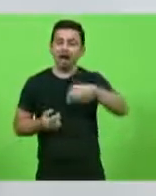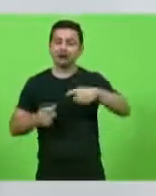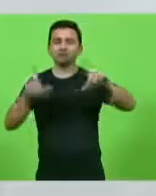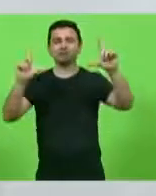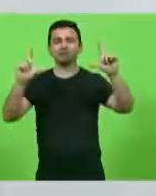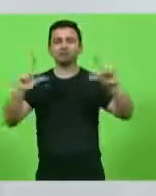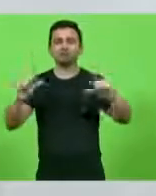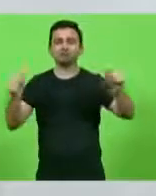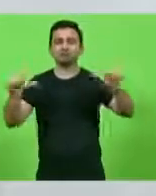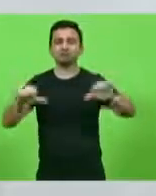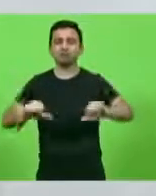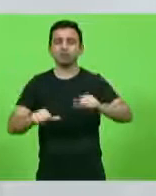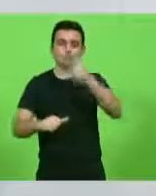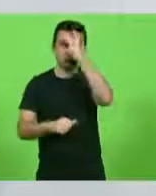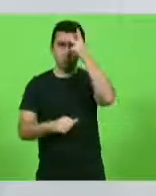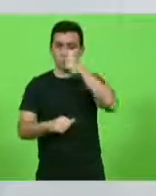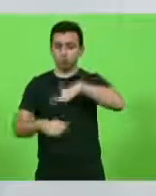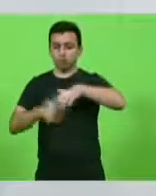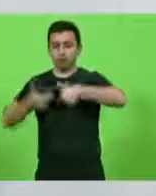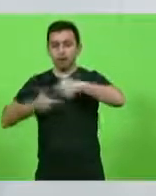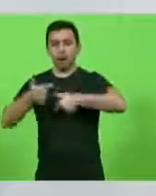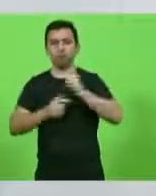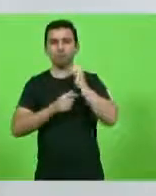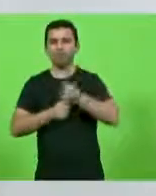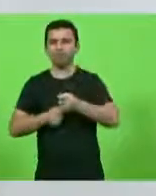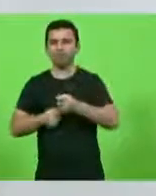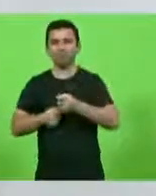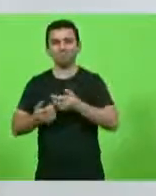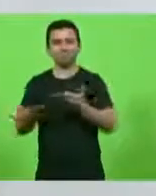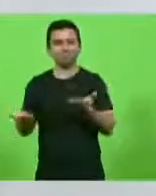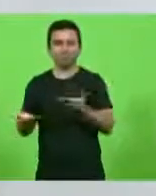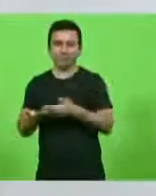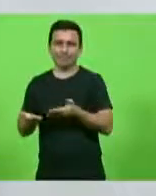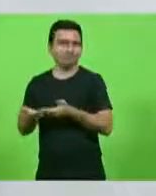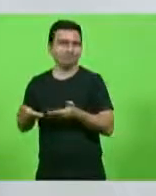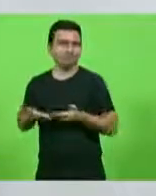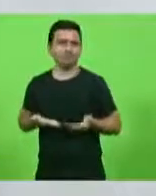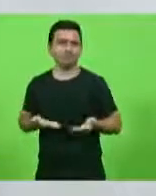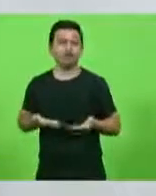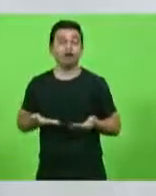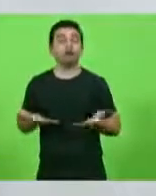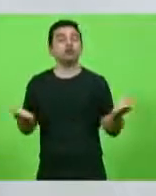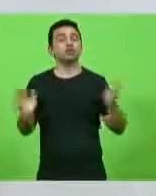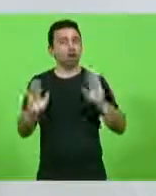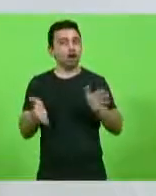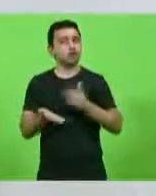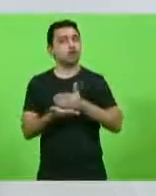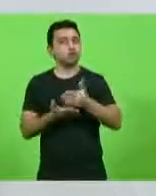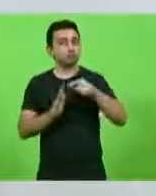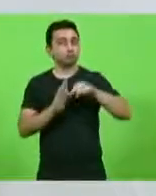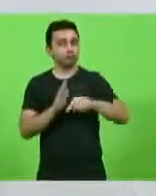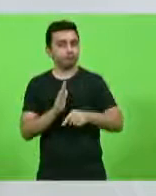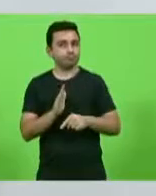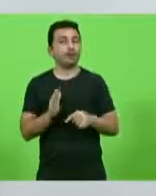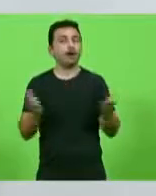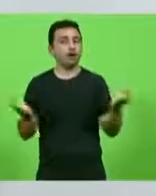tainha, o pescador fica a ver navios e é triste. Nós começamos a nos aprofundar, terá uma